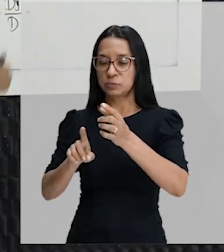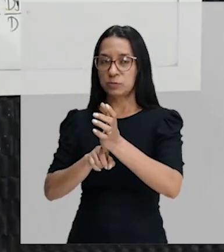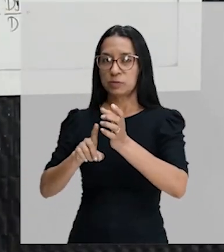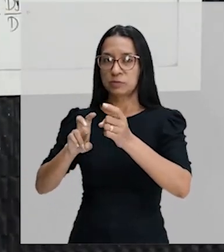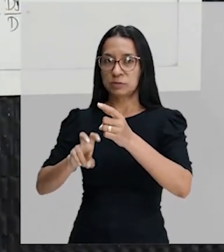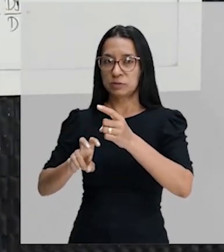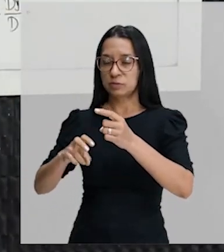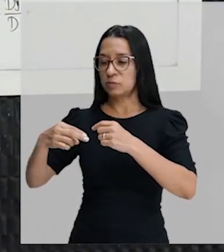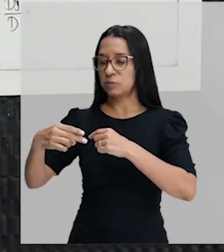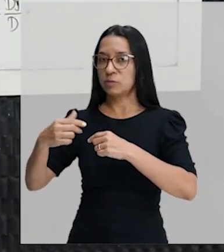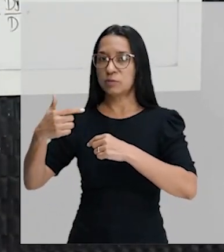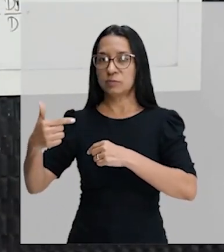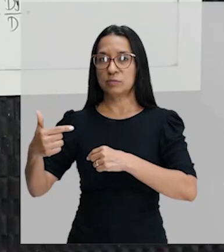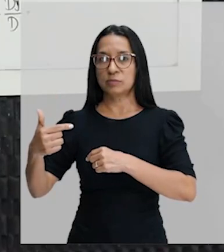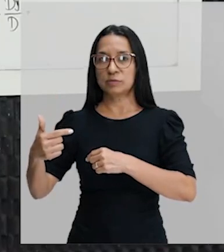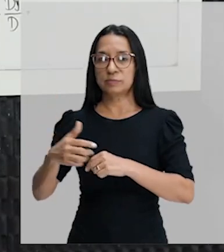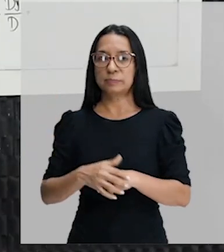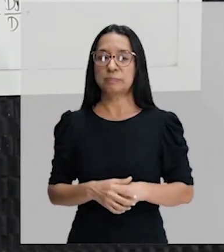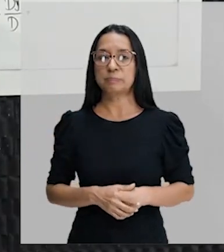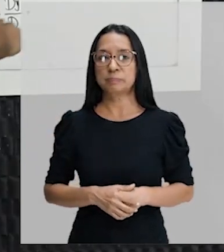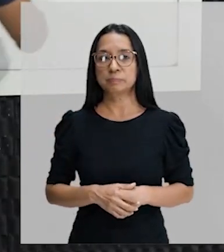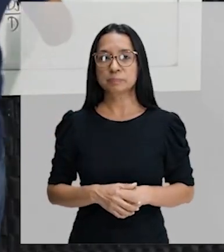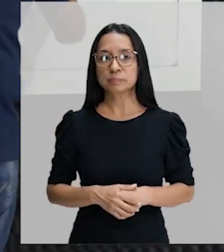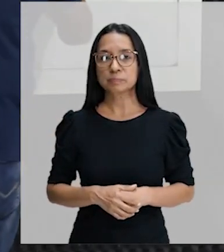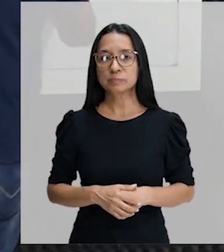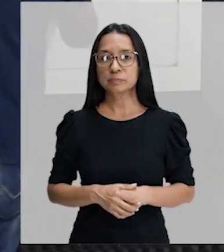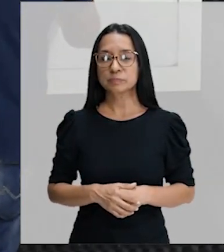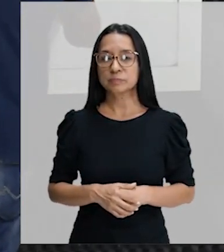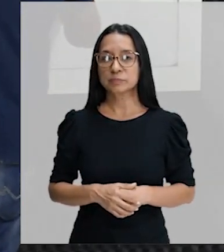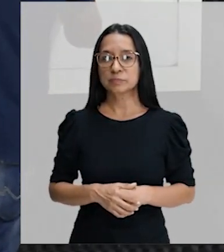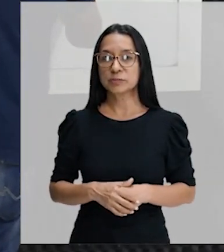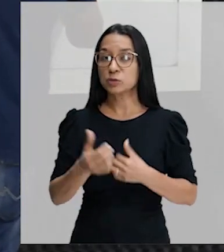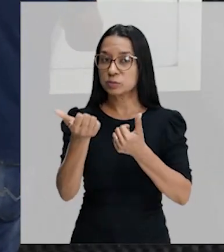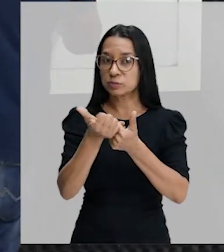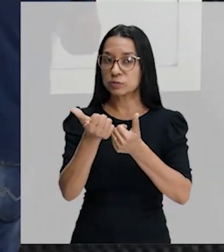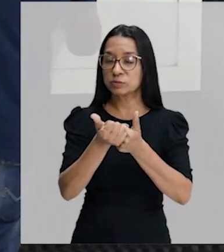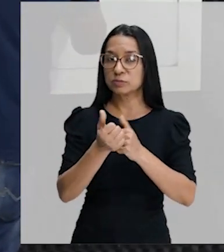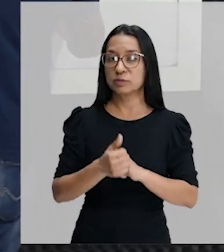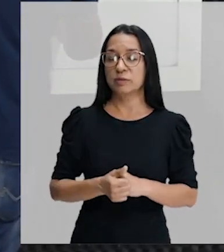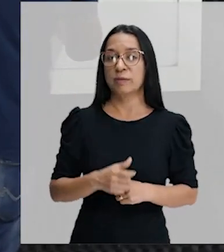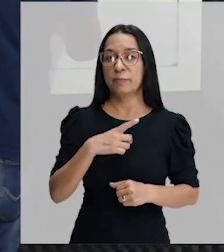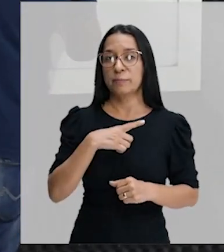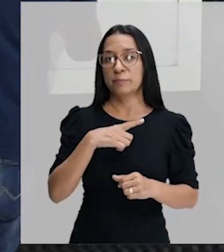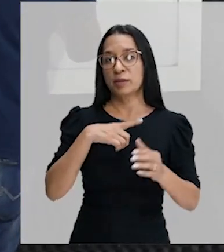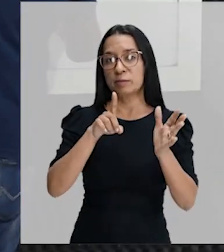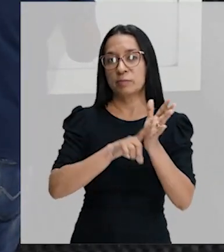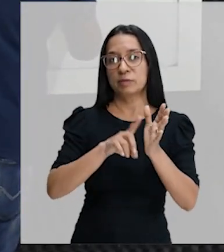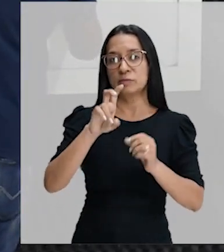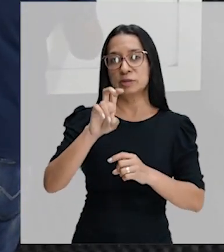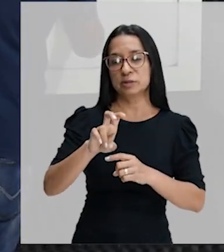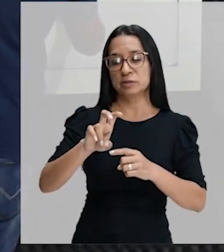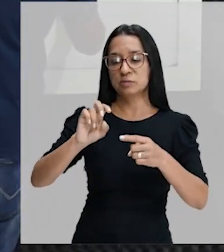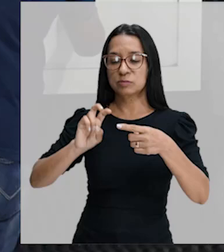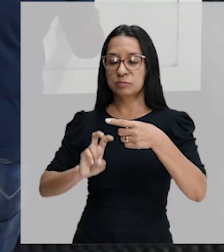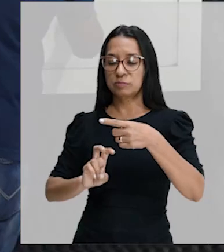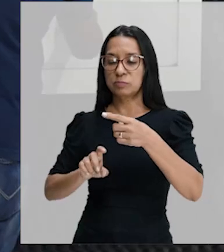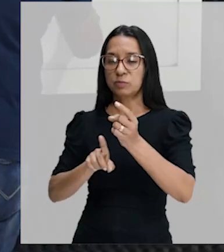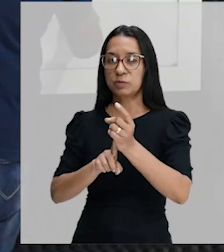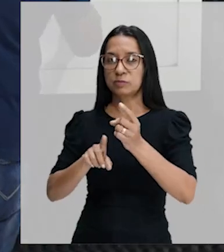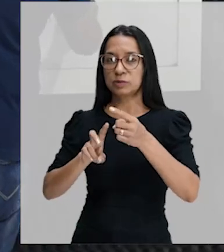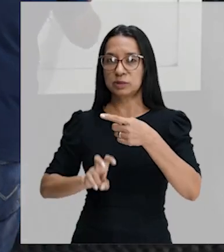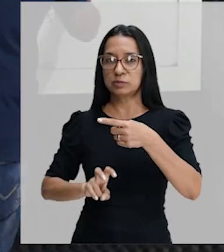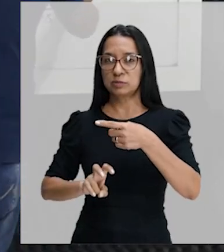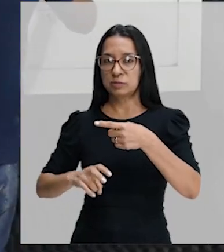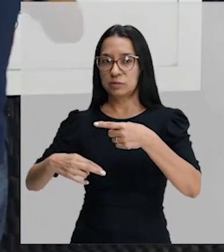2. Tá? E você vai ter menos 5 dividido por menos 5, que dá 1.